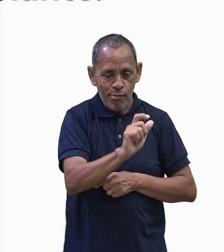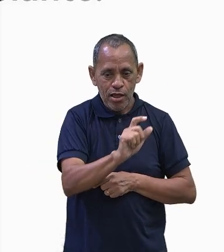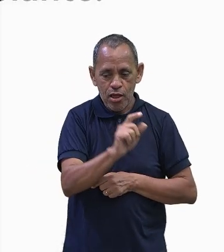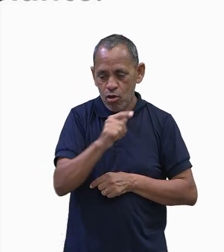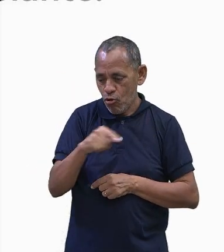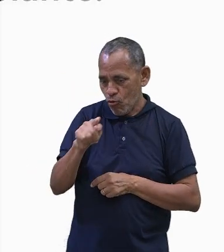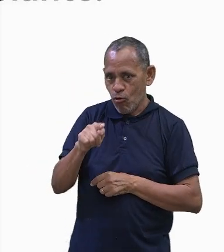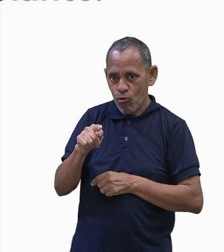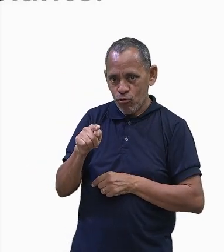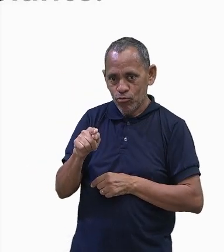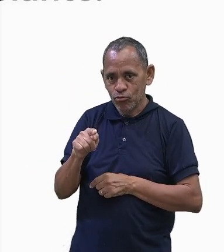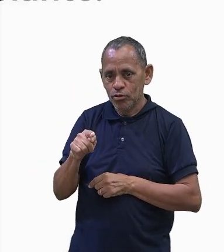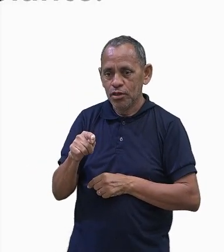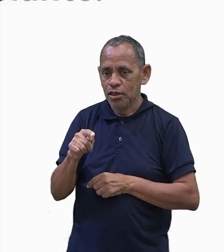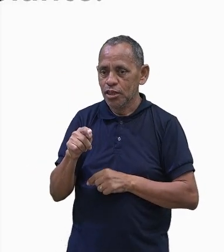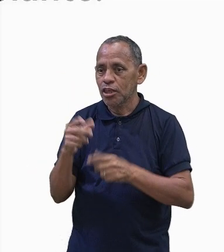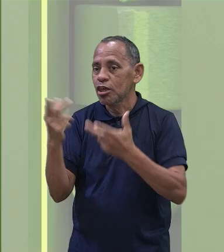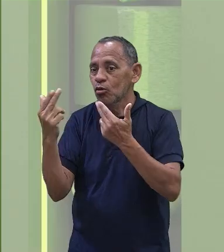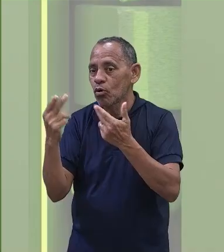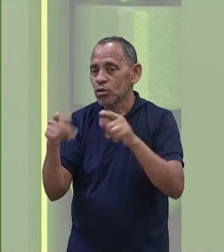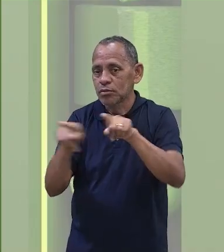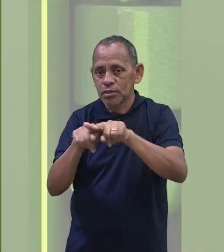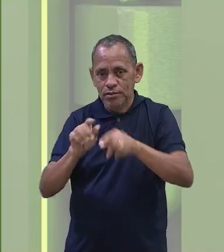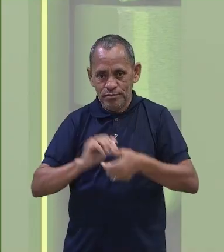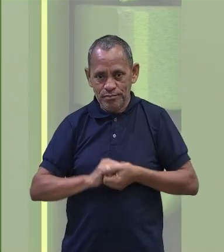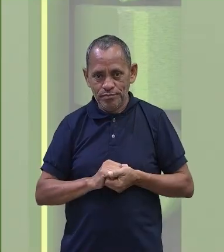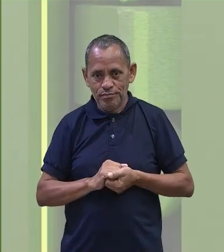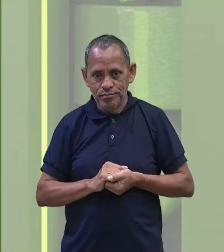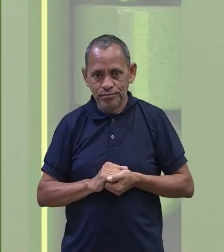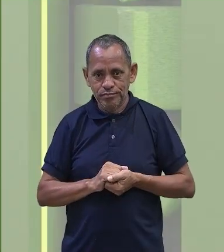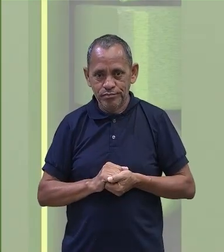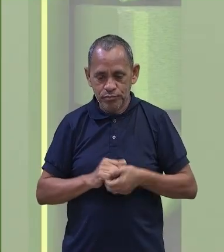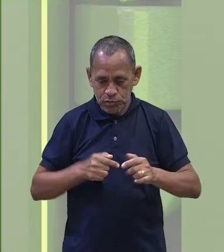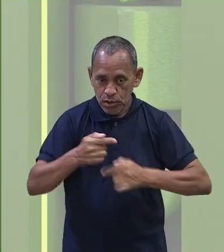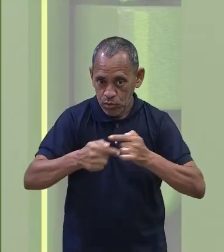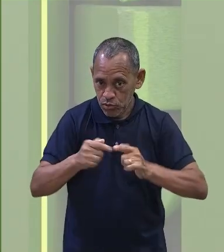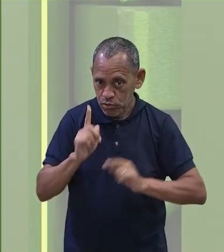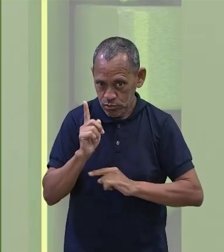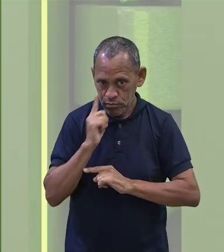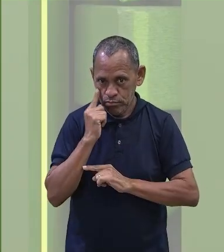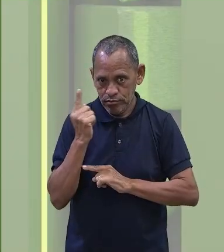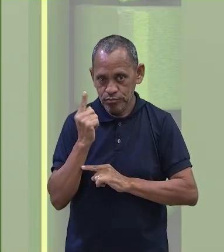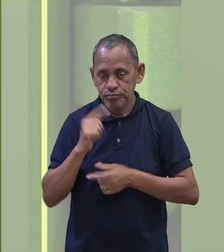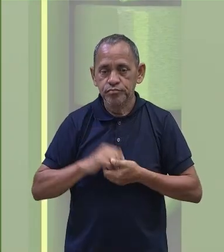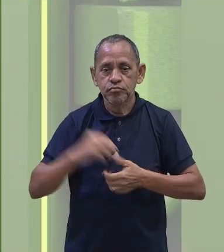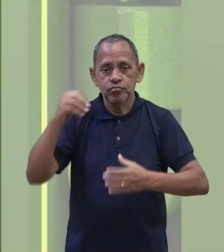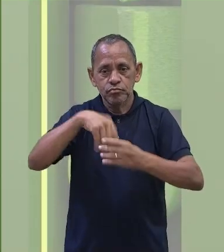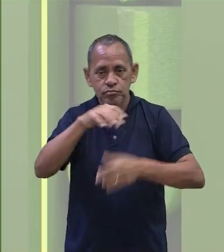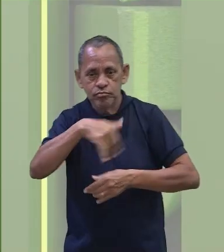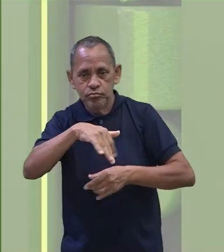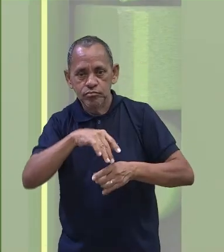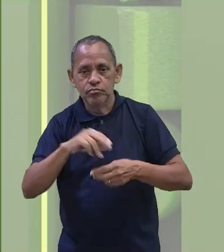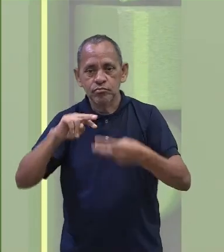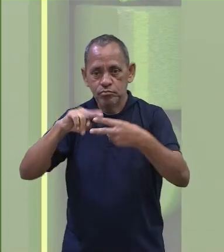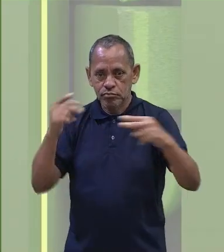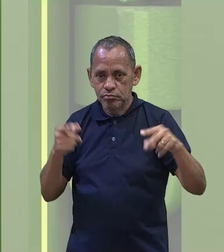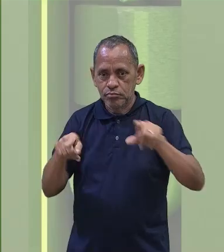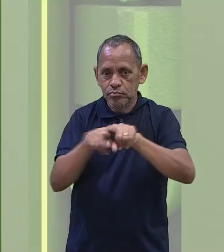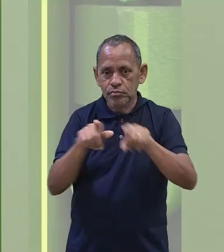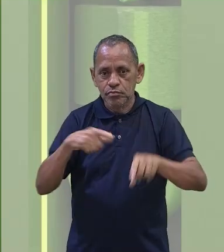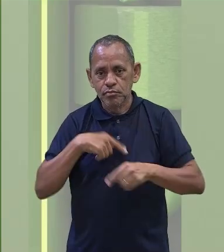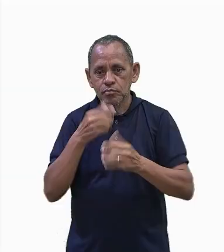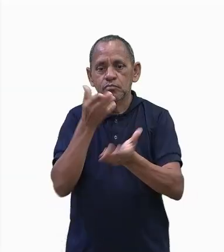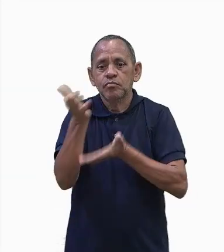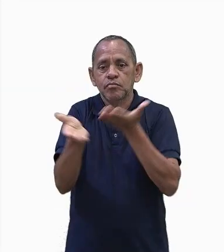da clonagem reprodutiva. E temos ainda, dentro da engenharia genética, o que a gente chama de